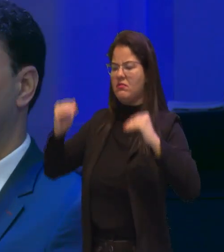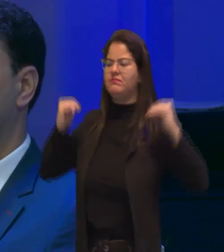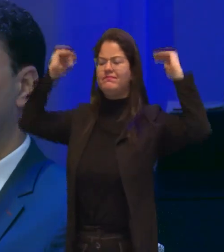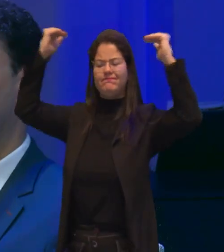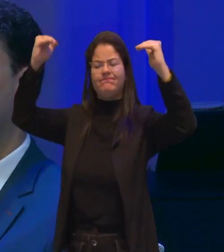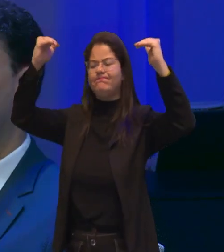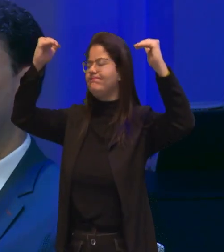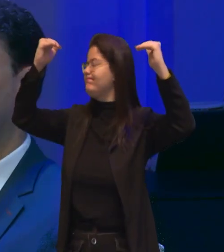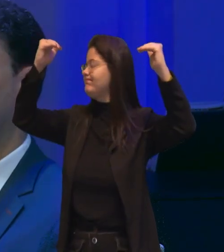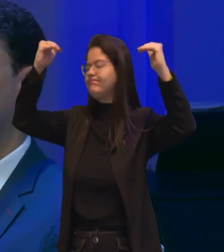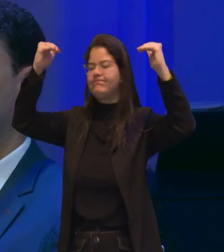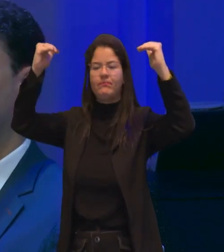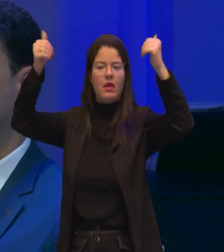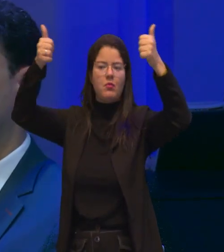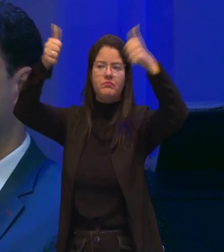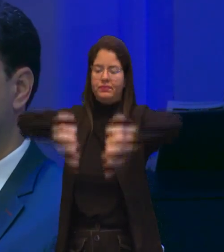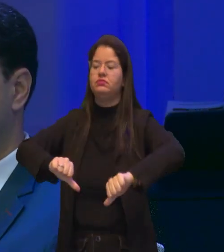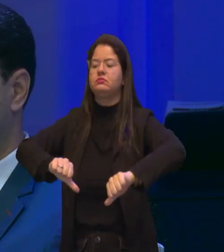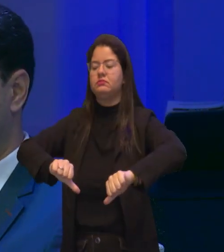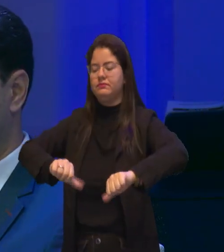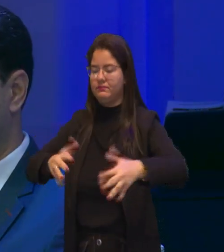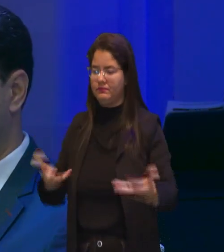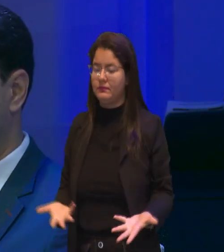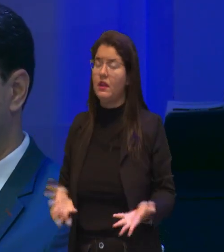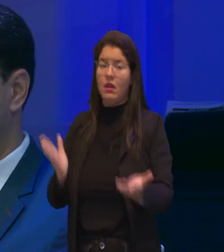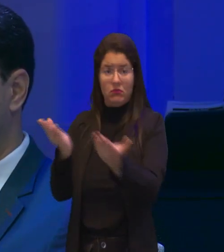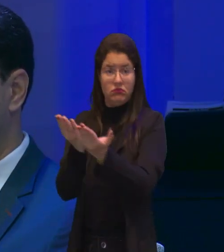E esse é um livro muito interessante,